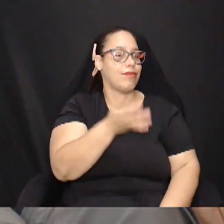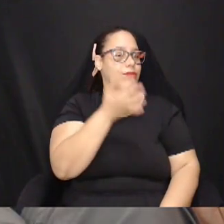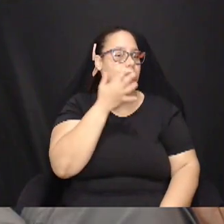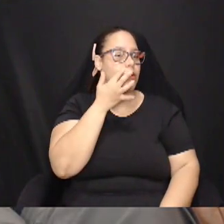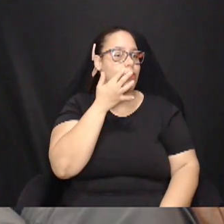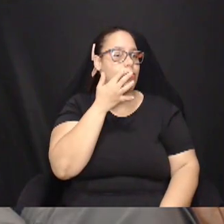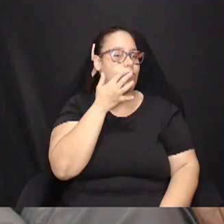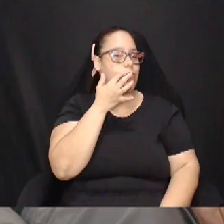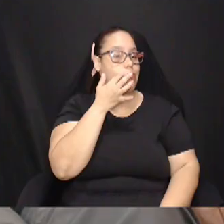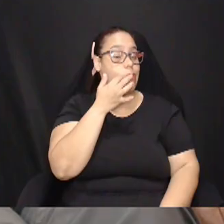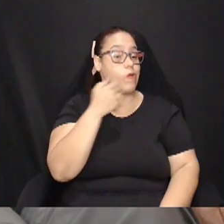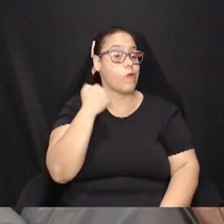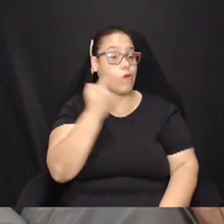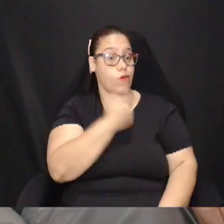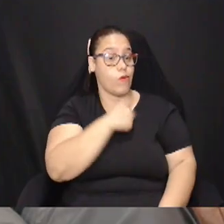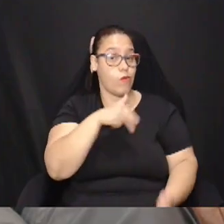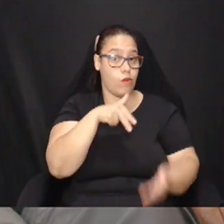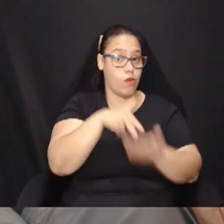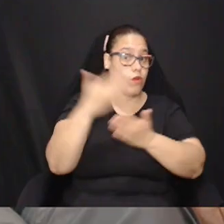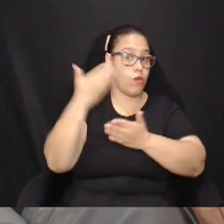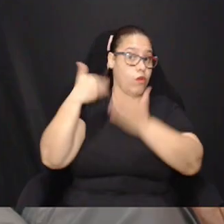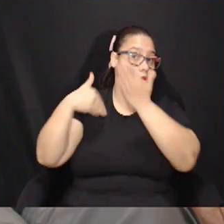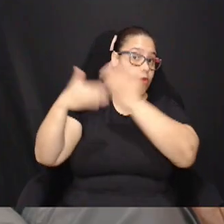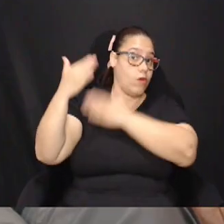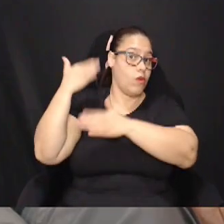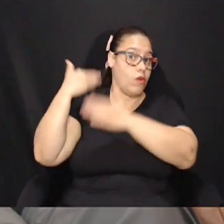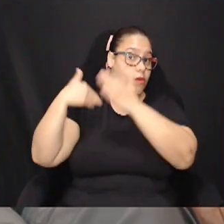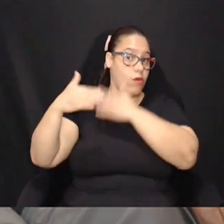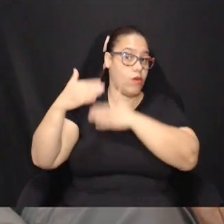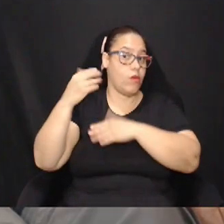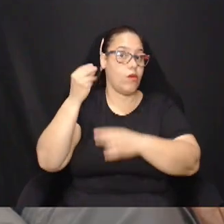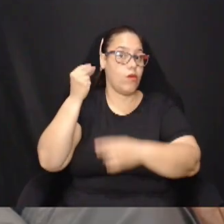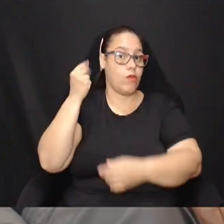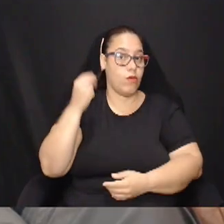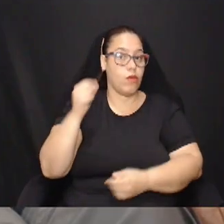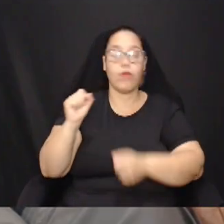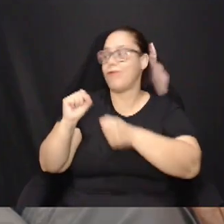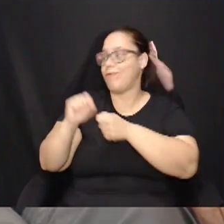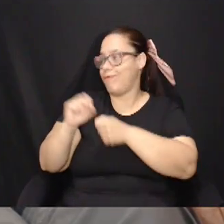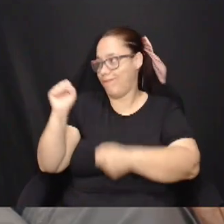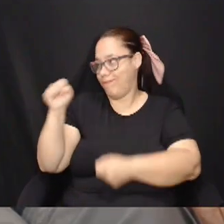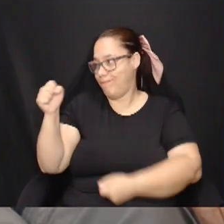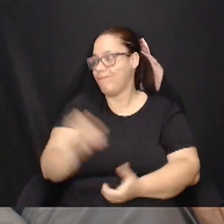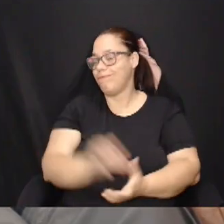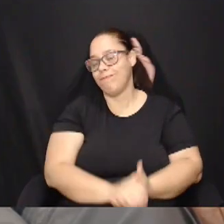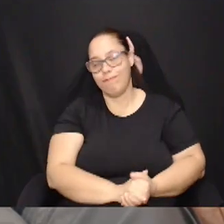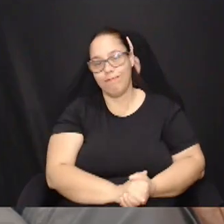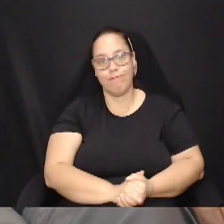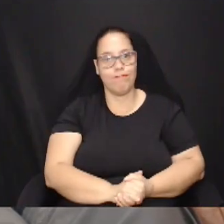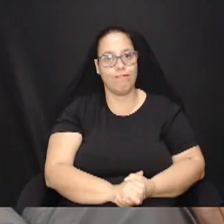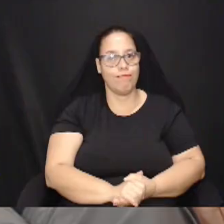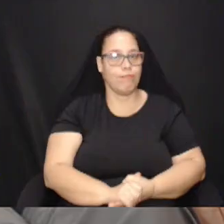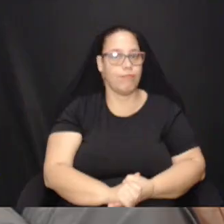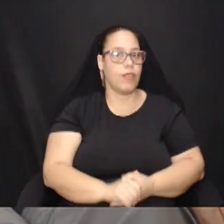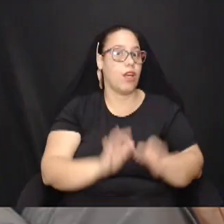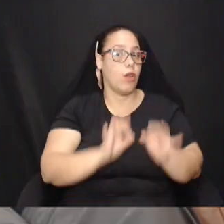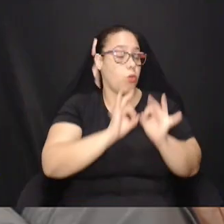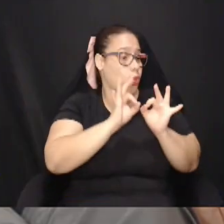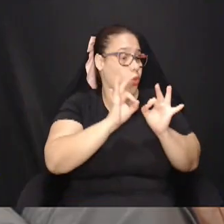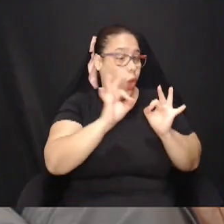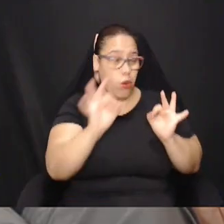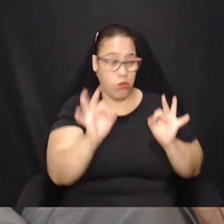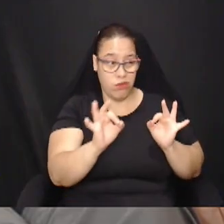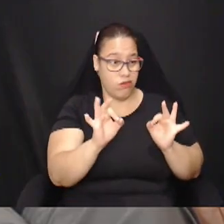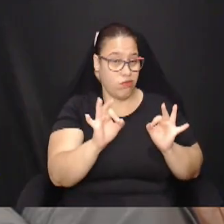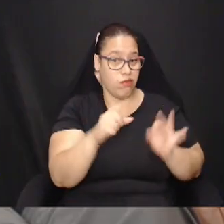da ancestralidade, de como isso era feito antigamente. Não muito distante, a gente vai ter